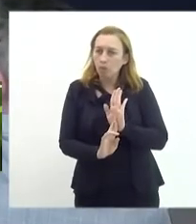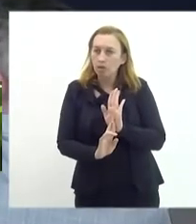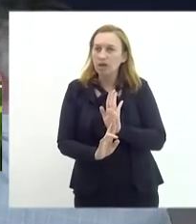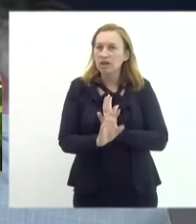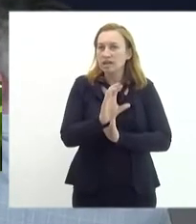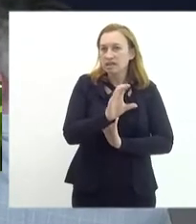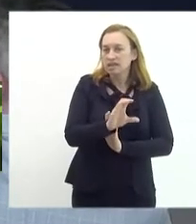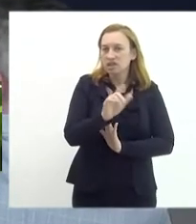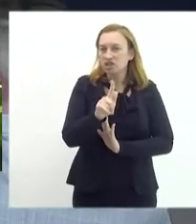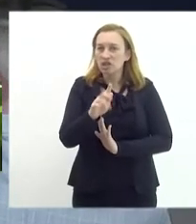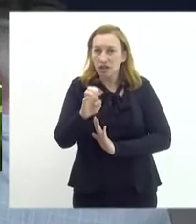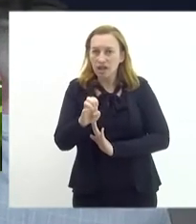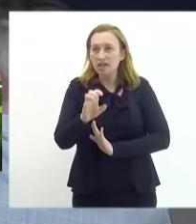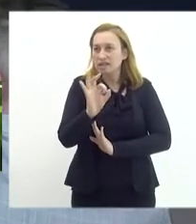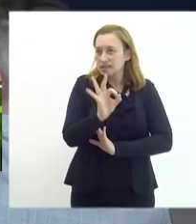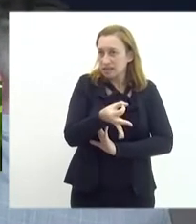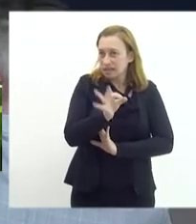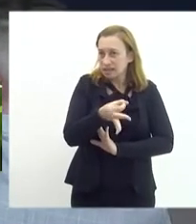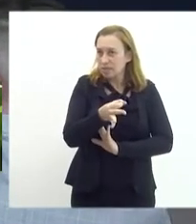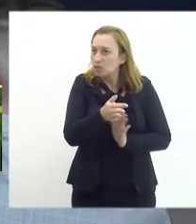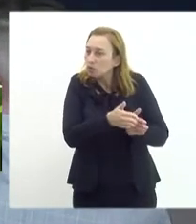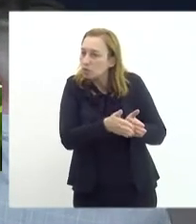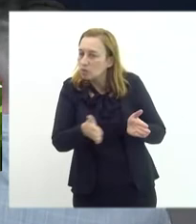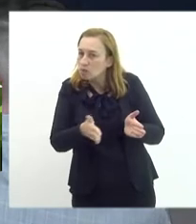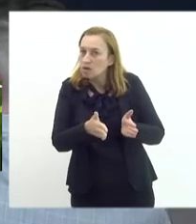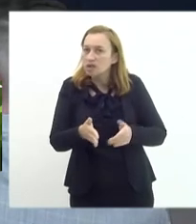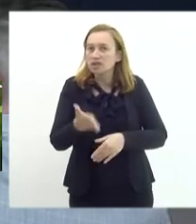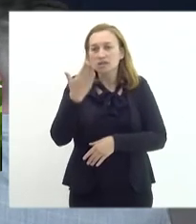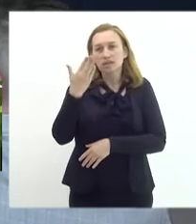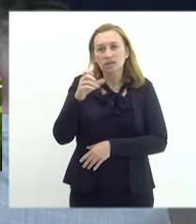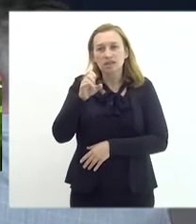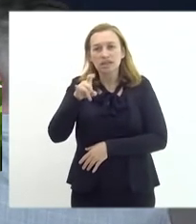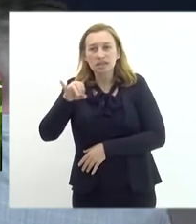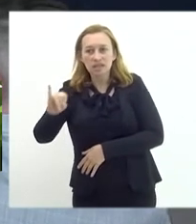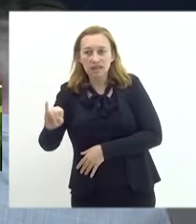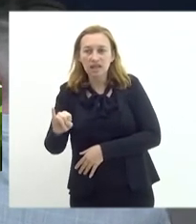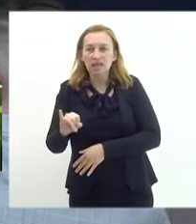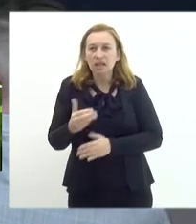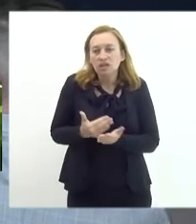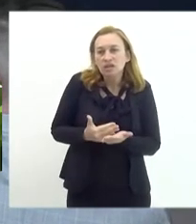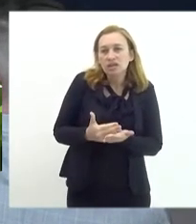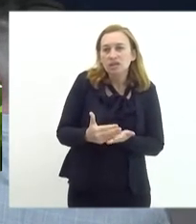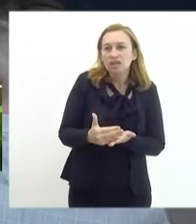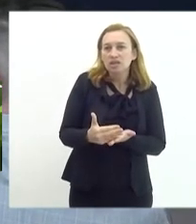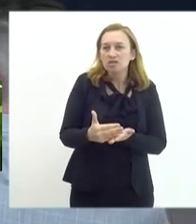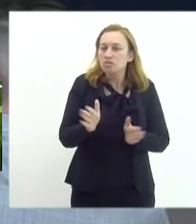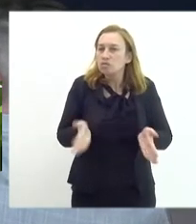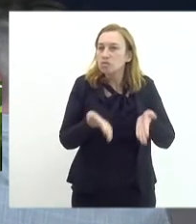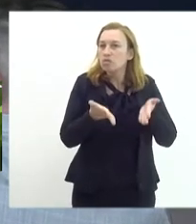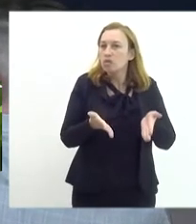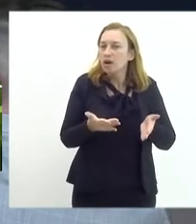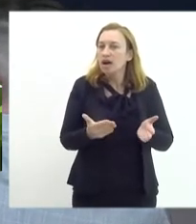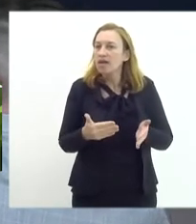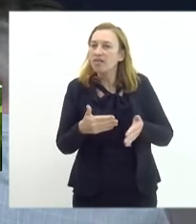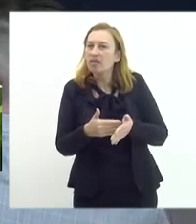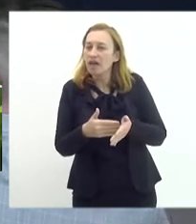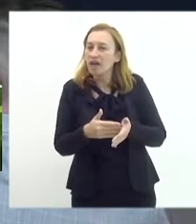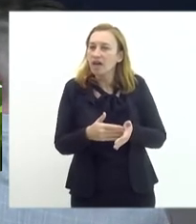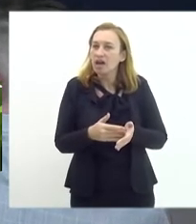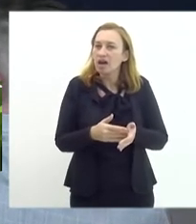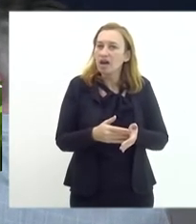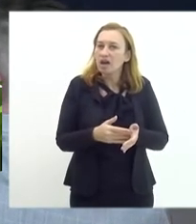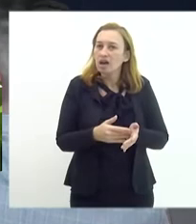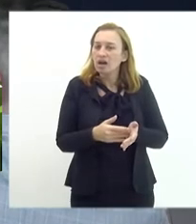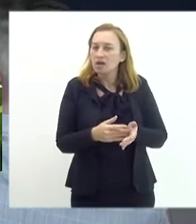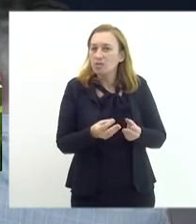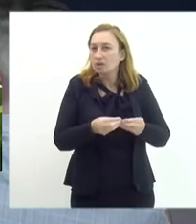porque, evidentemente, tendo um processo SEI desde a origem do incentivo até a desqualificação, está